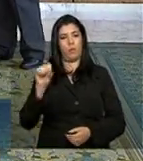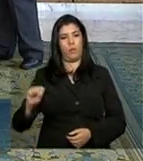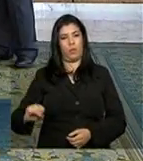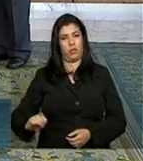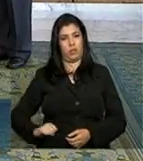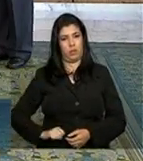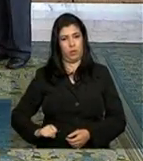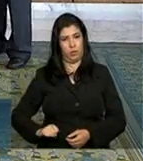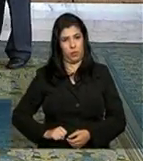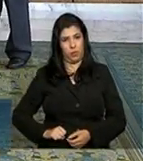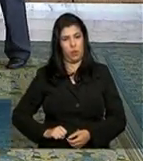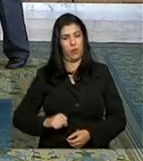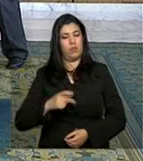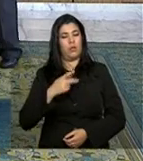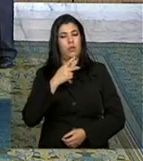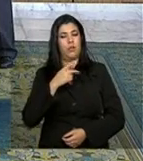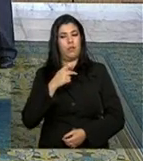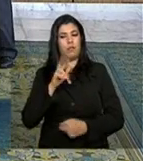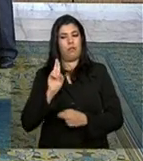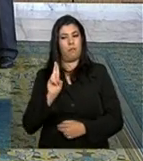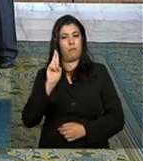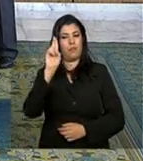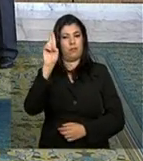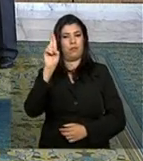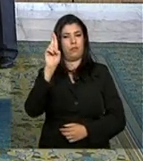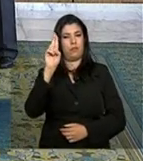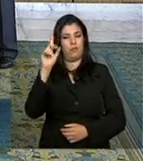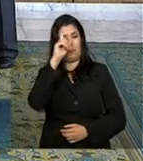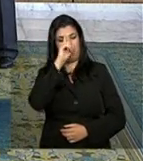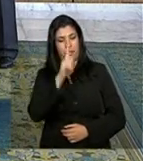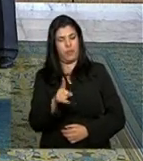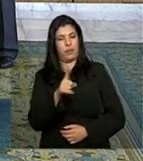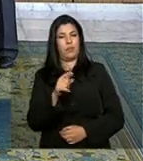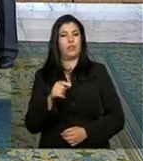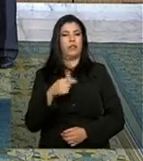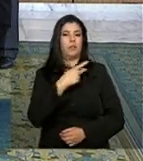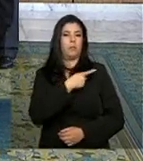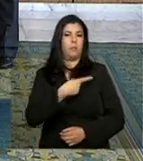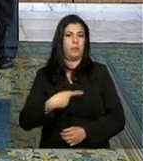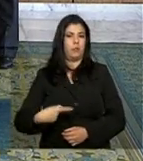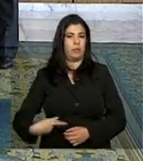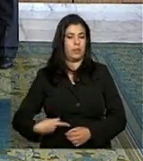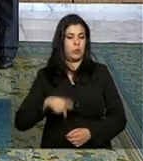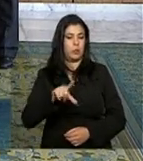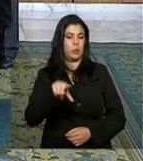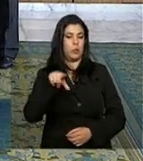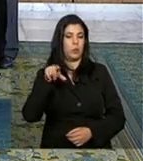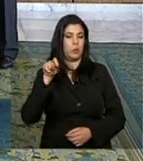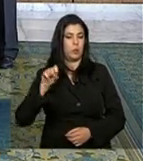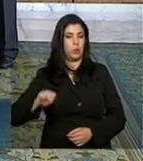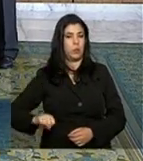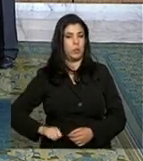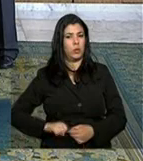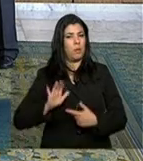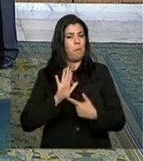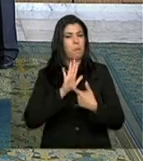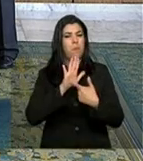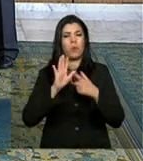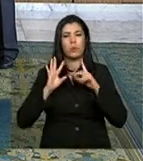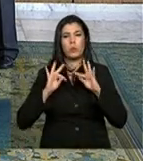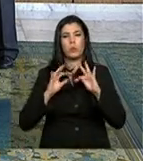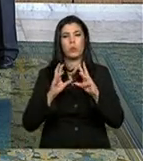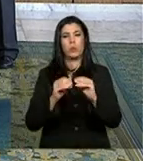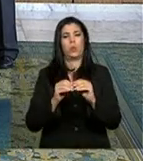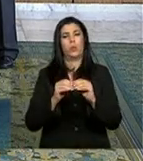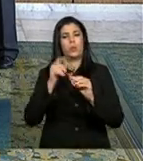solicita que a presidenta Dilma conceda todo o crédito a tudo que o embaixador manifeste ou expresse em